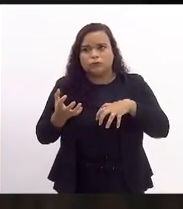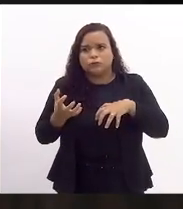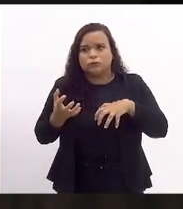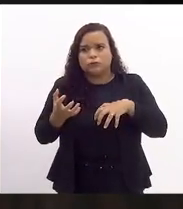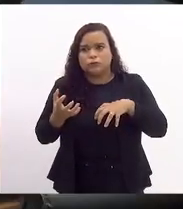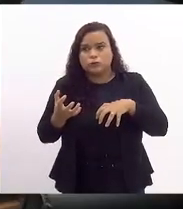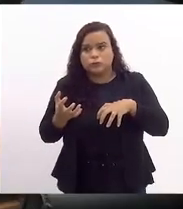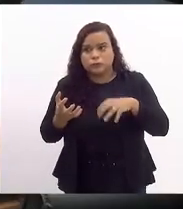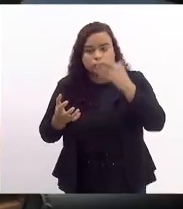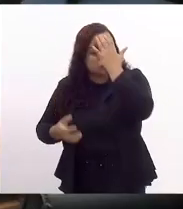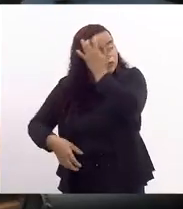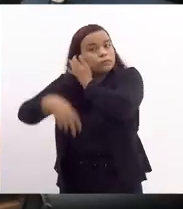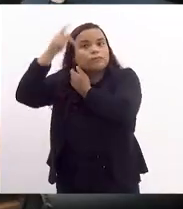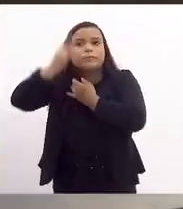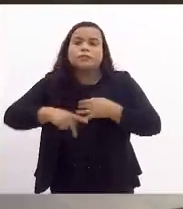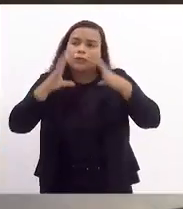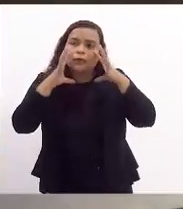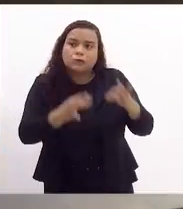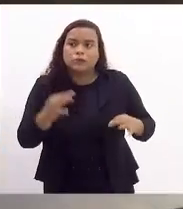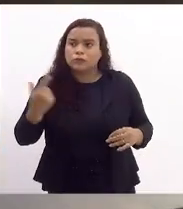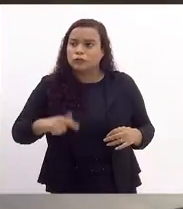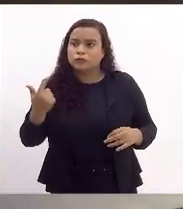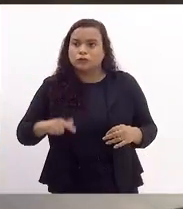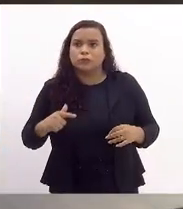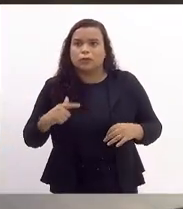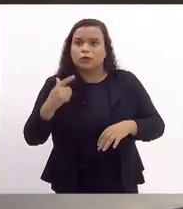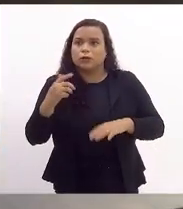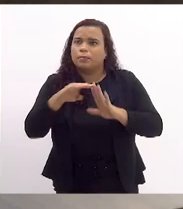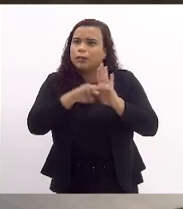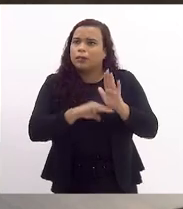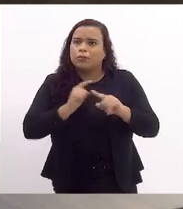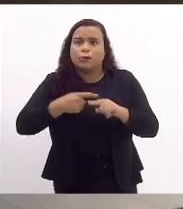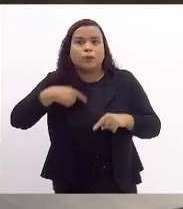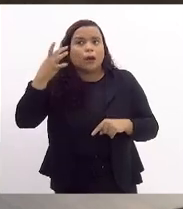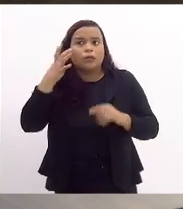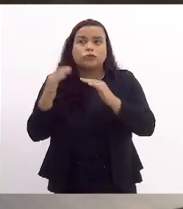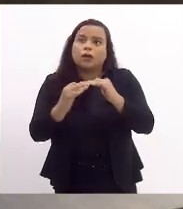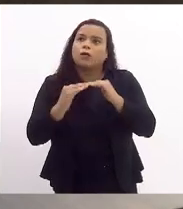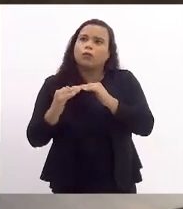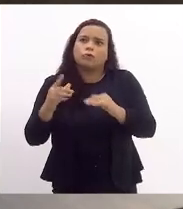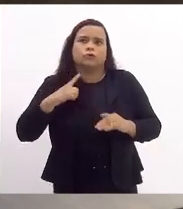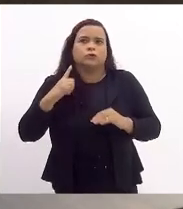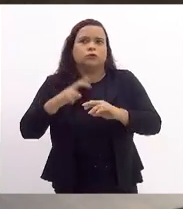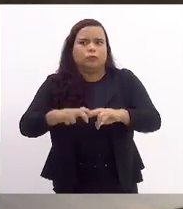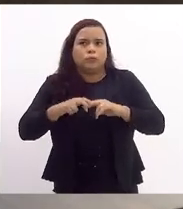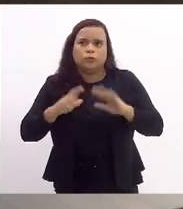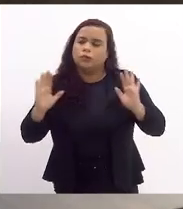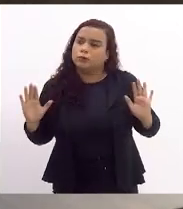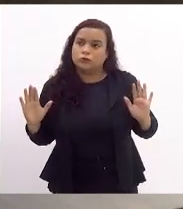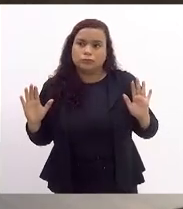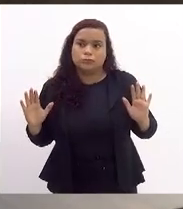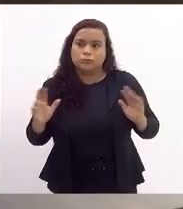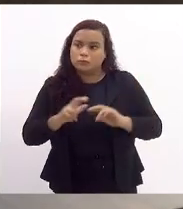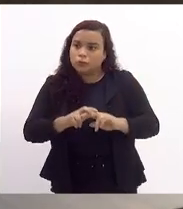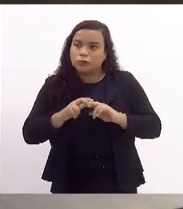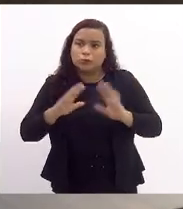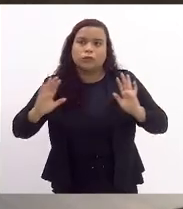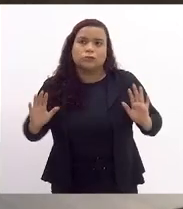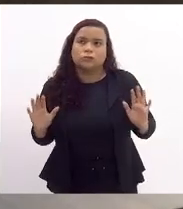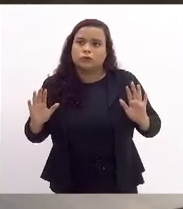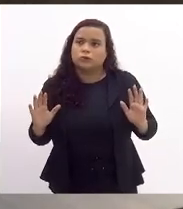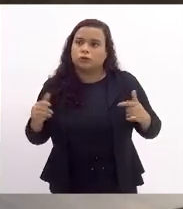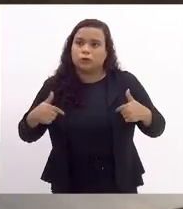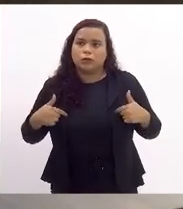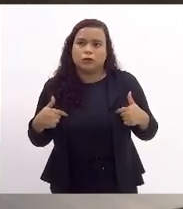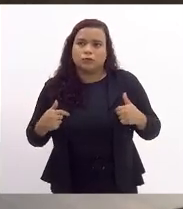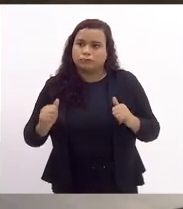sétimo chamei atenção da matéria porque eu achei que tínhamos acordo o apoiador isso simplesmente por isso presidente